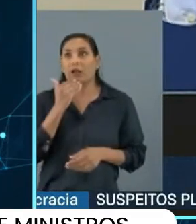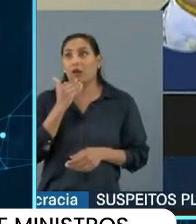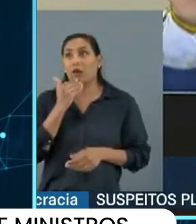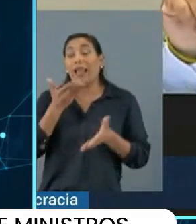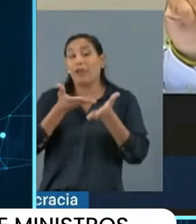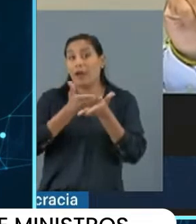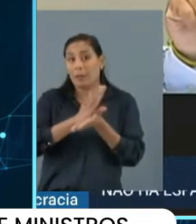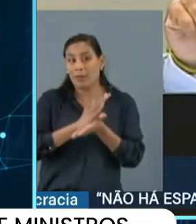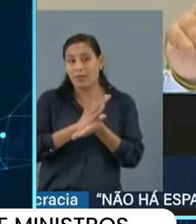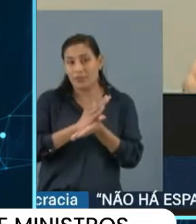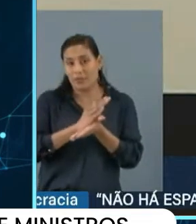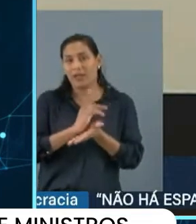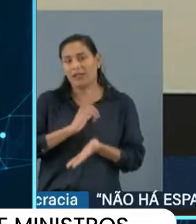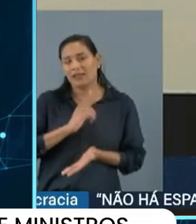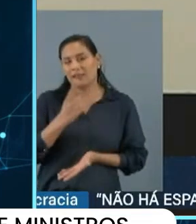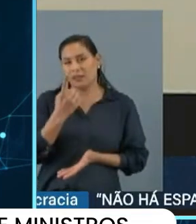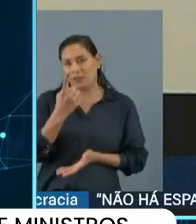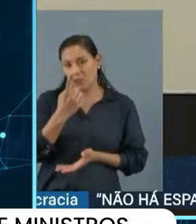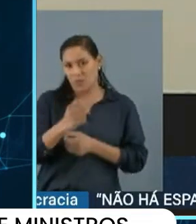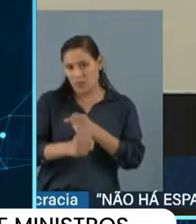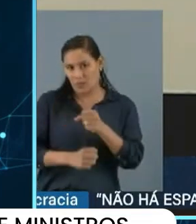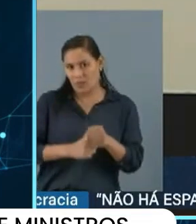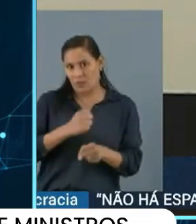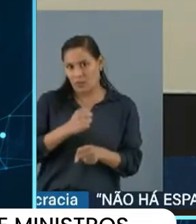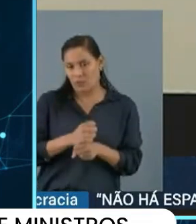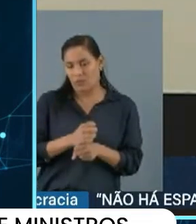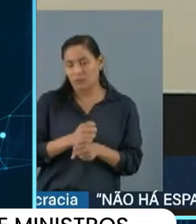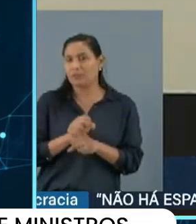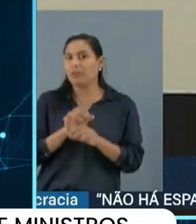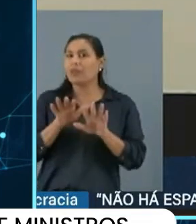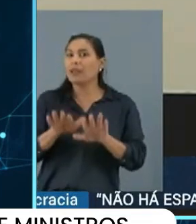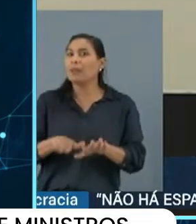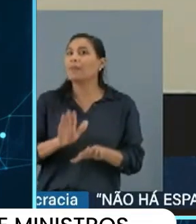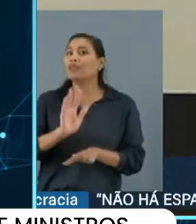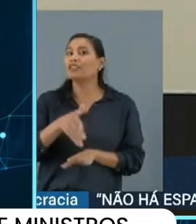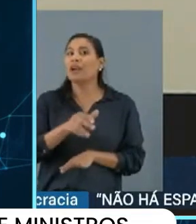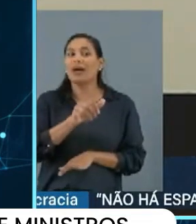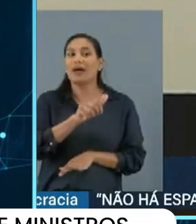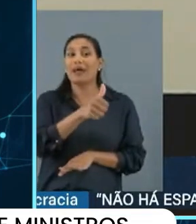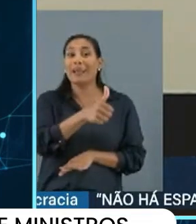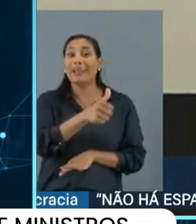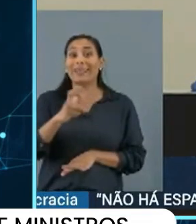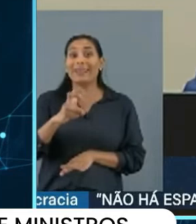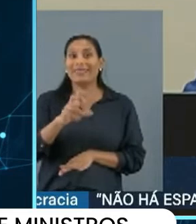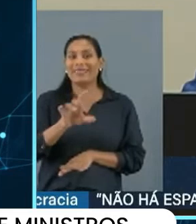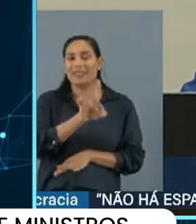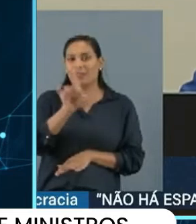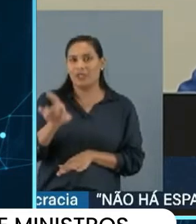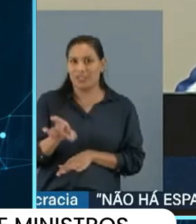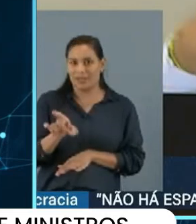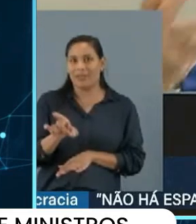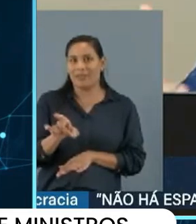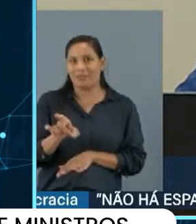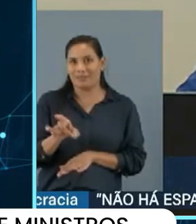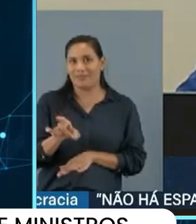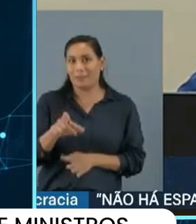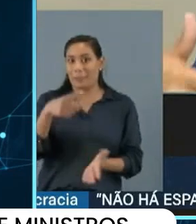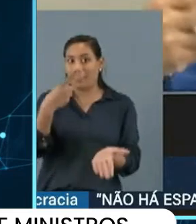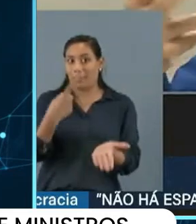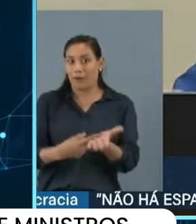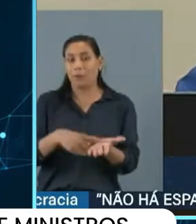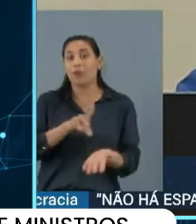lá cobrar e dissemos que, olha, o que está acontecendo no Brasil tem muita omissão da Comissão de Direitos Humanos, Interamericana de Direitos